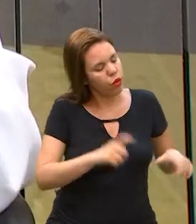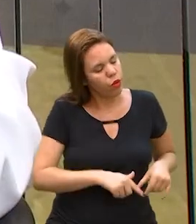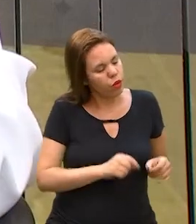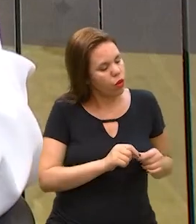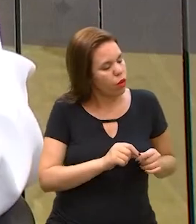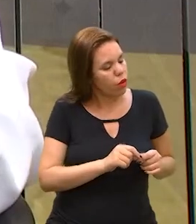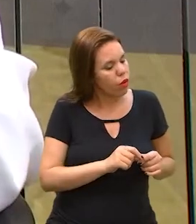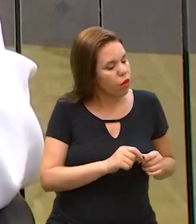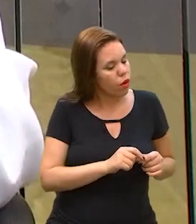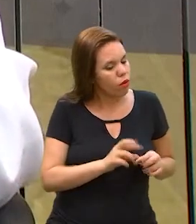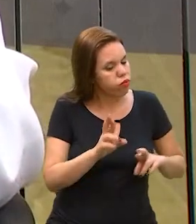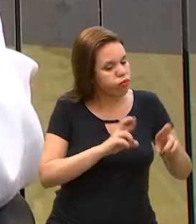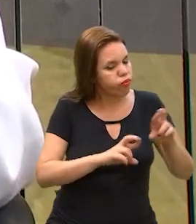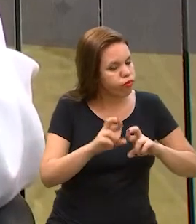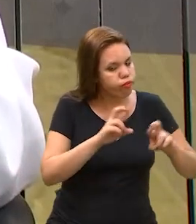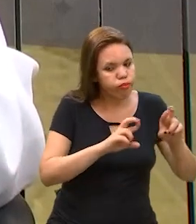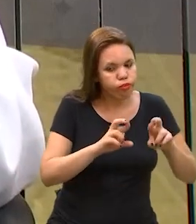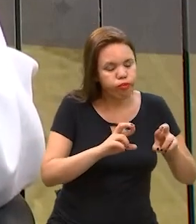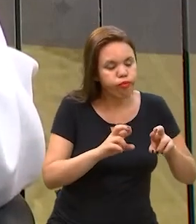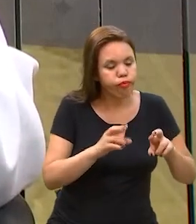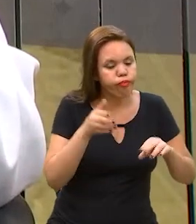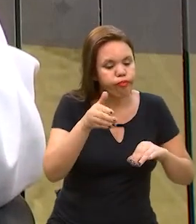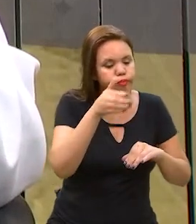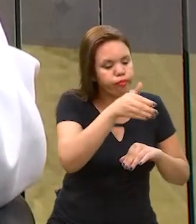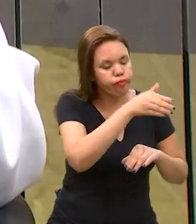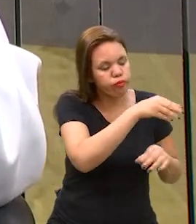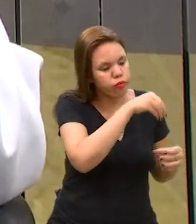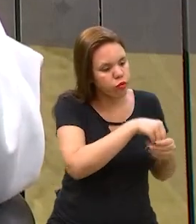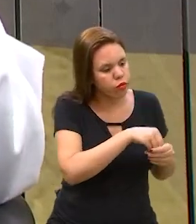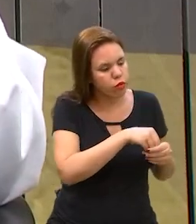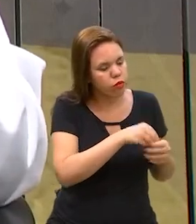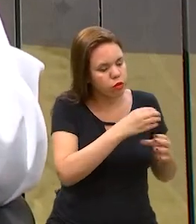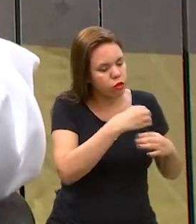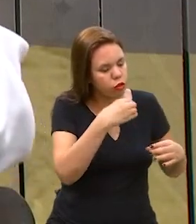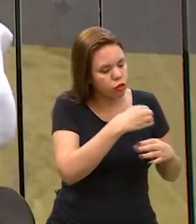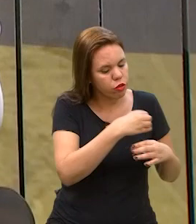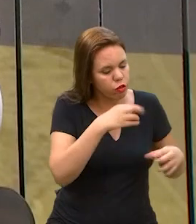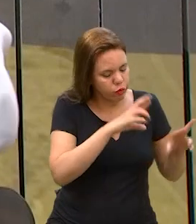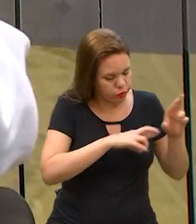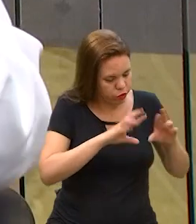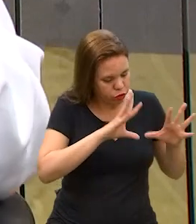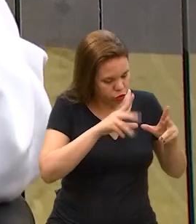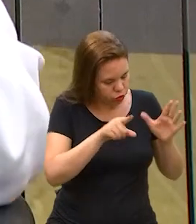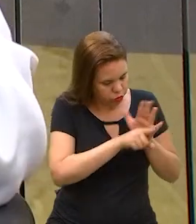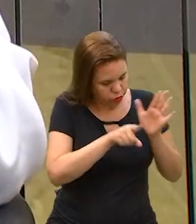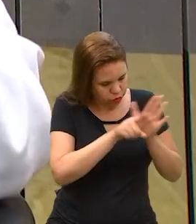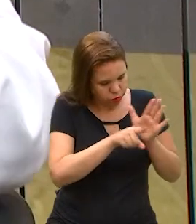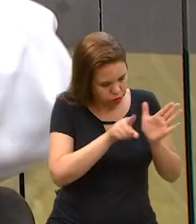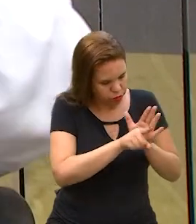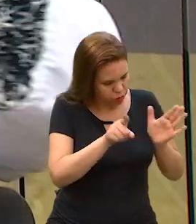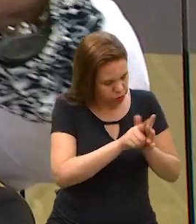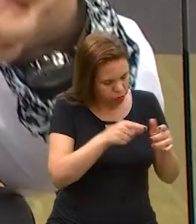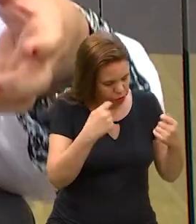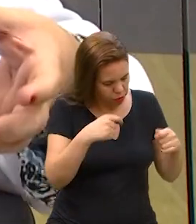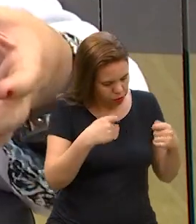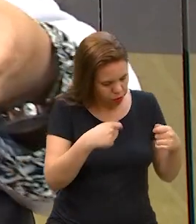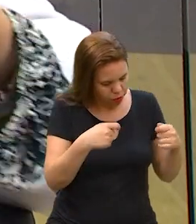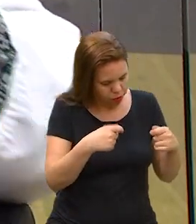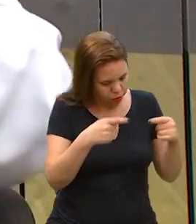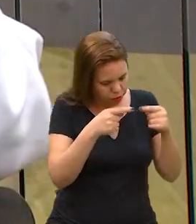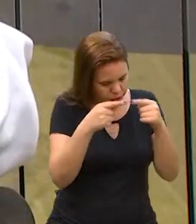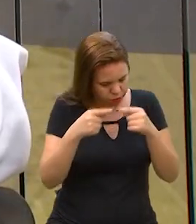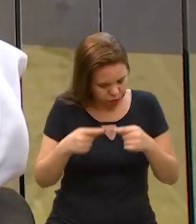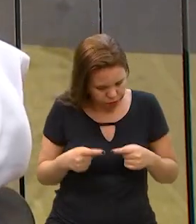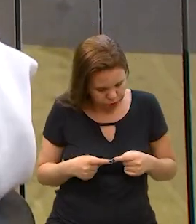serviço e passam em todos os setores do laboratório, auditando tudo que precisa estar